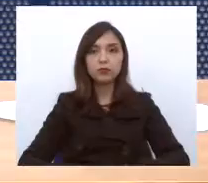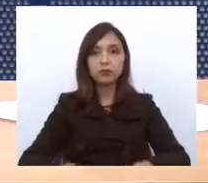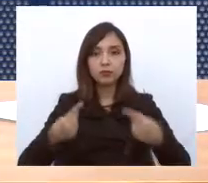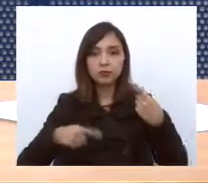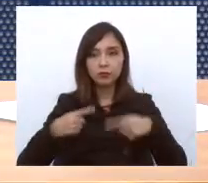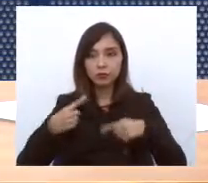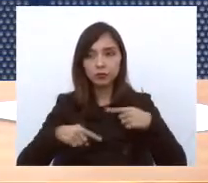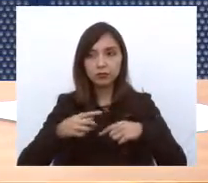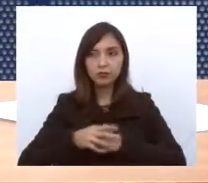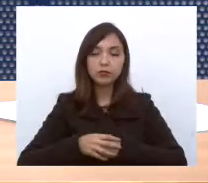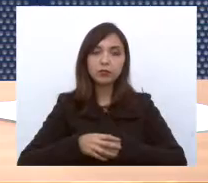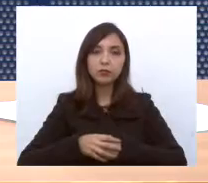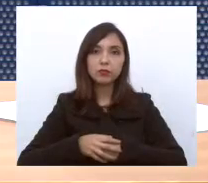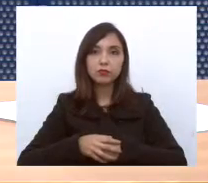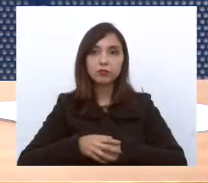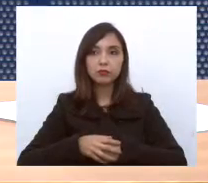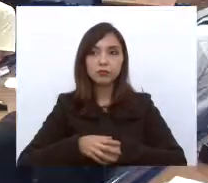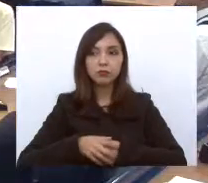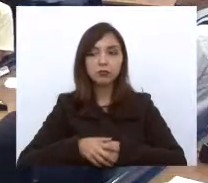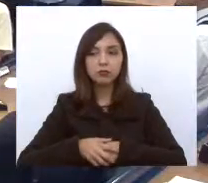discutir, vereador Marcelo Siminaldo.